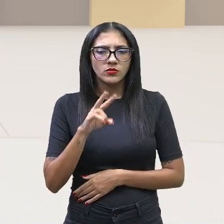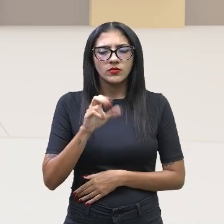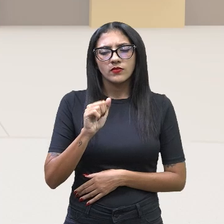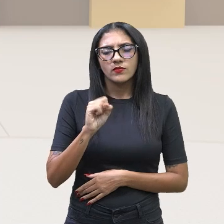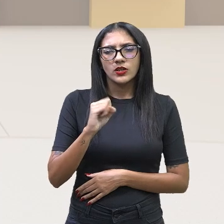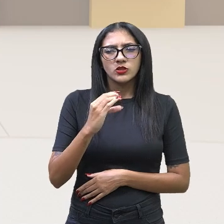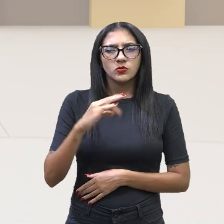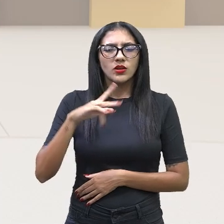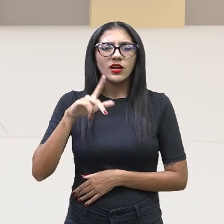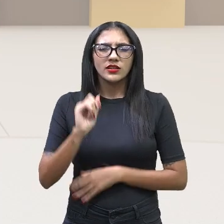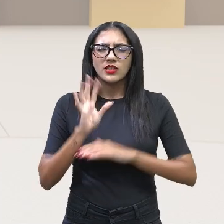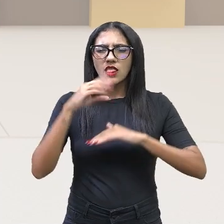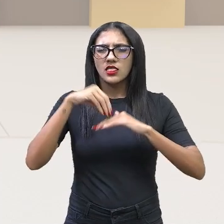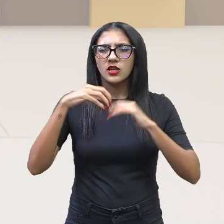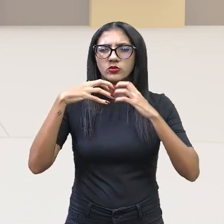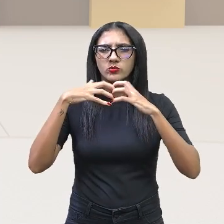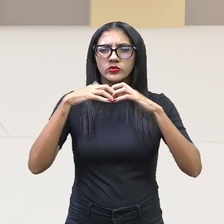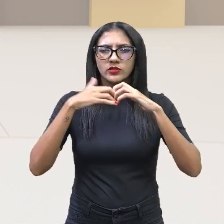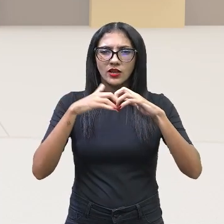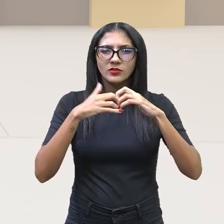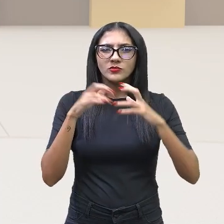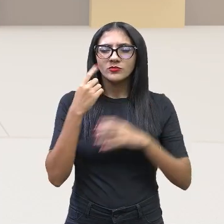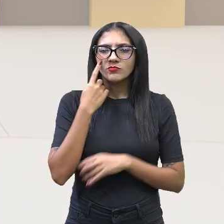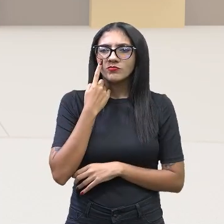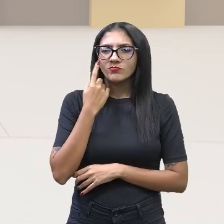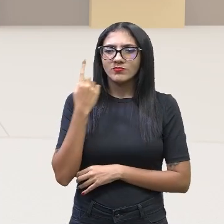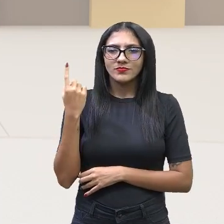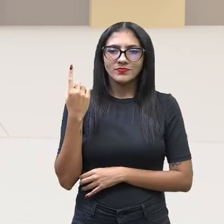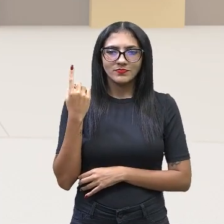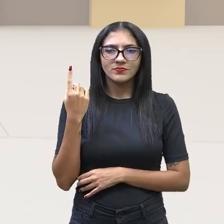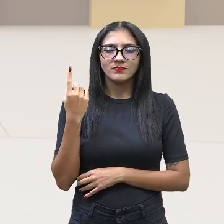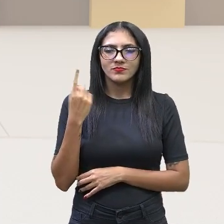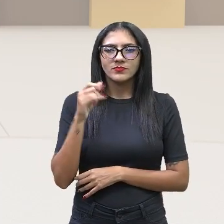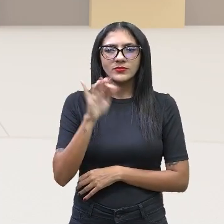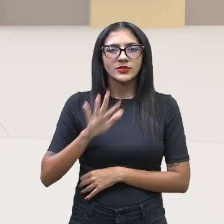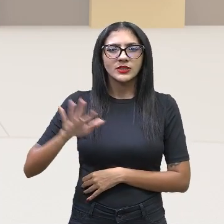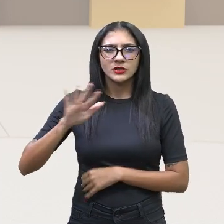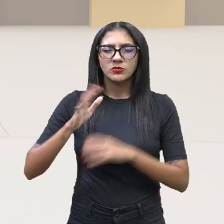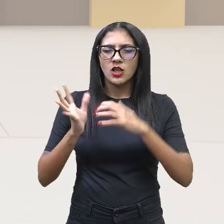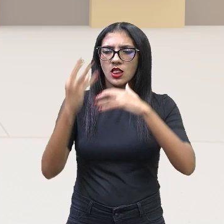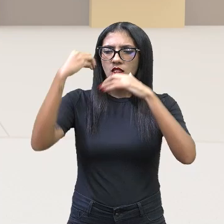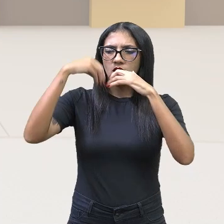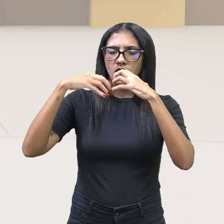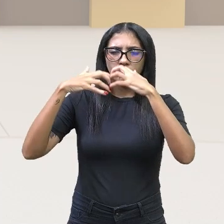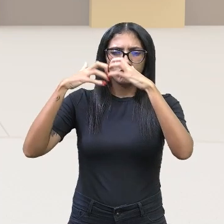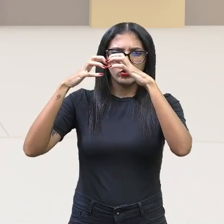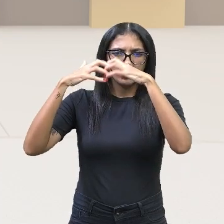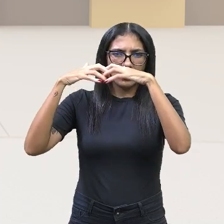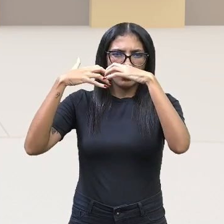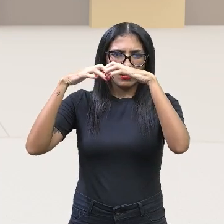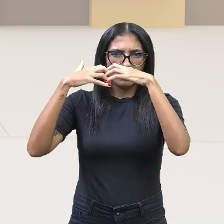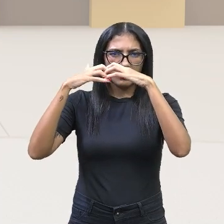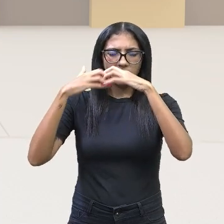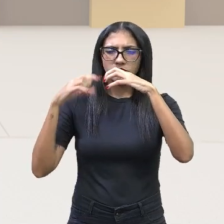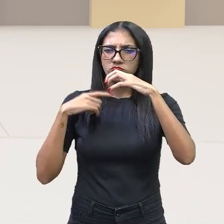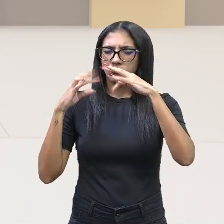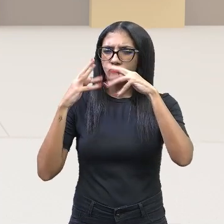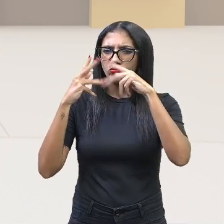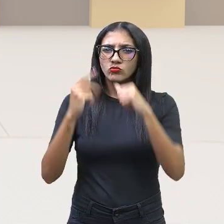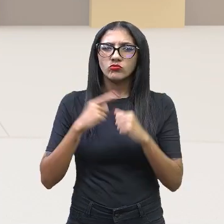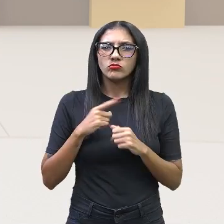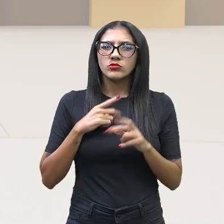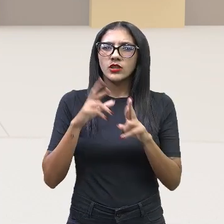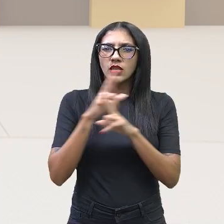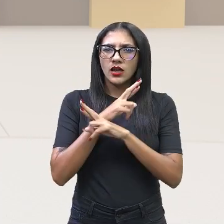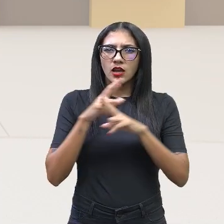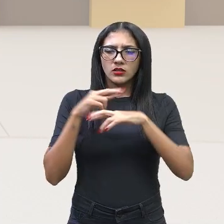ela se faz? Nessa região aqui, como bem mostra aqui a imagem, veja. Né? É tudo que está relacionado